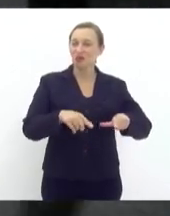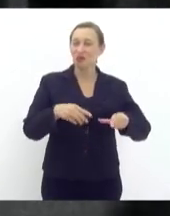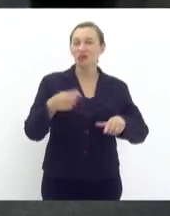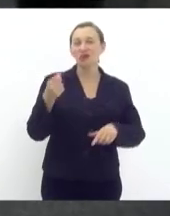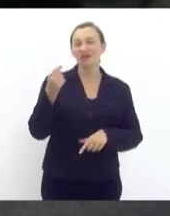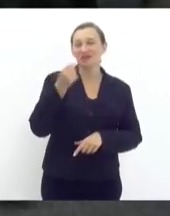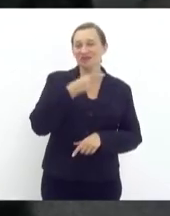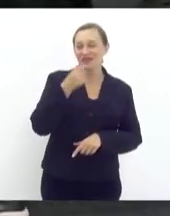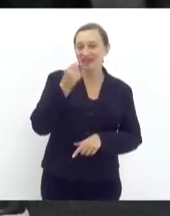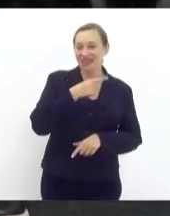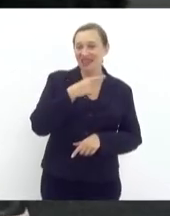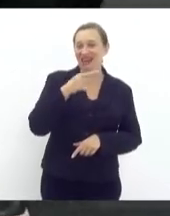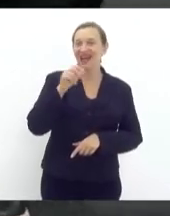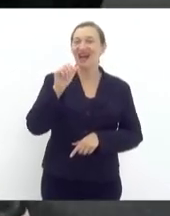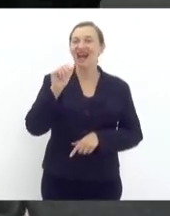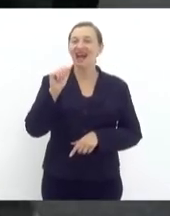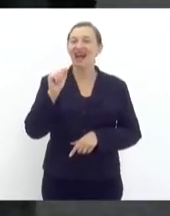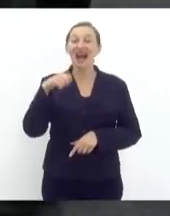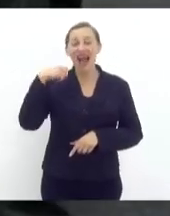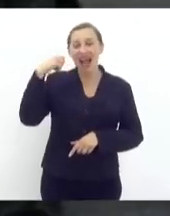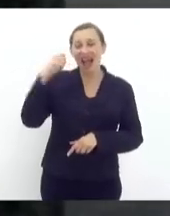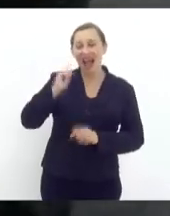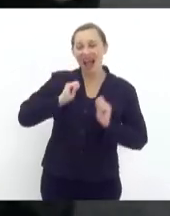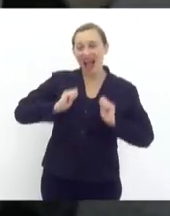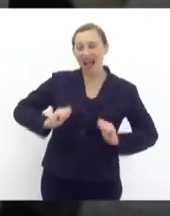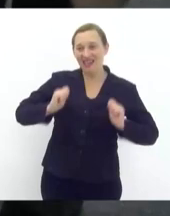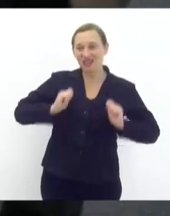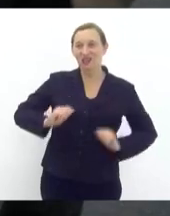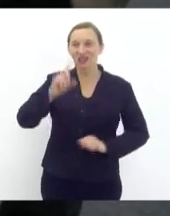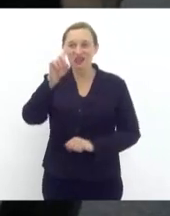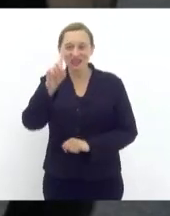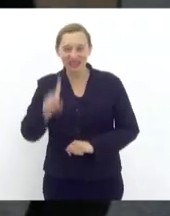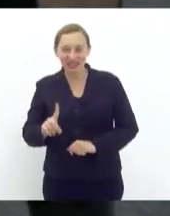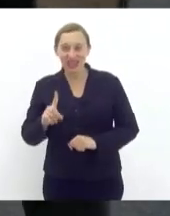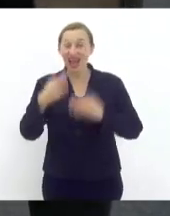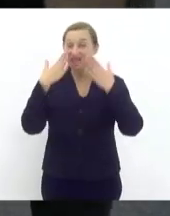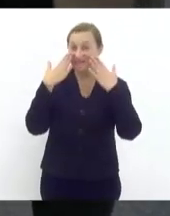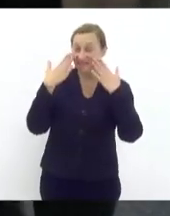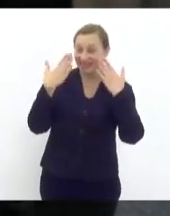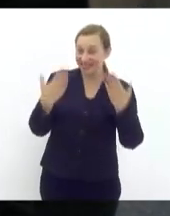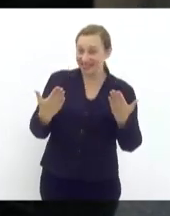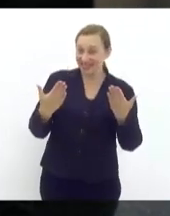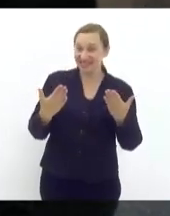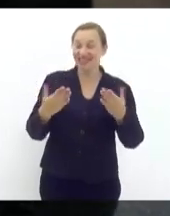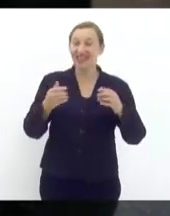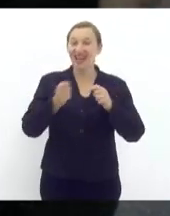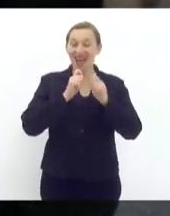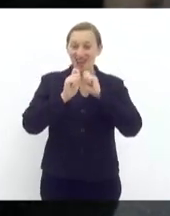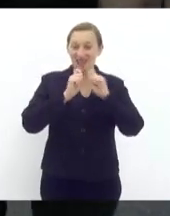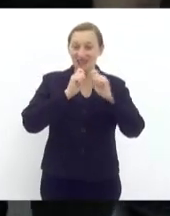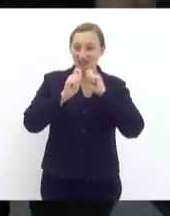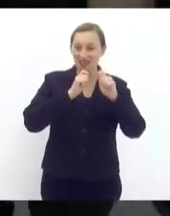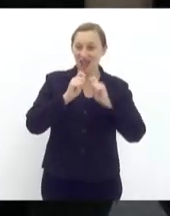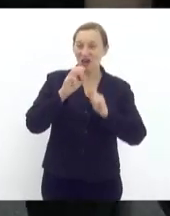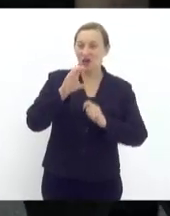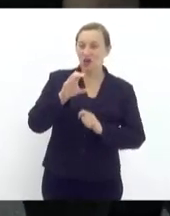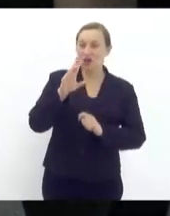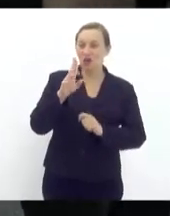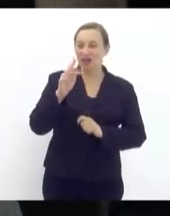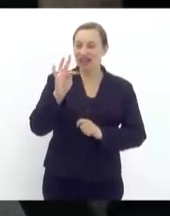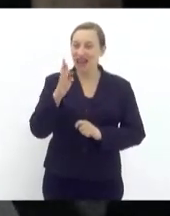torre da torre autor diretor apresentador repórter culinarista